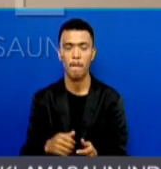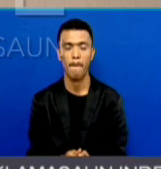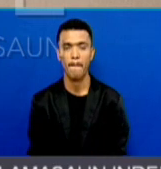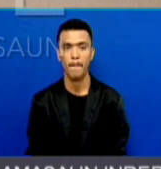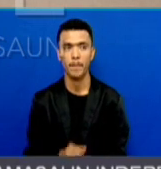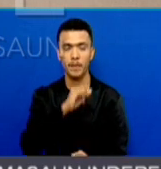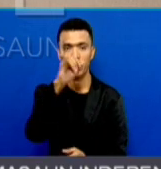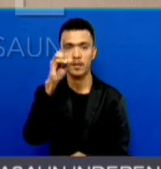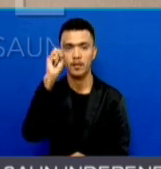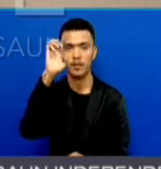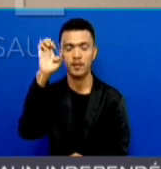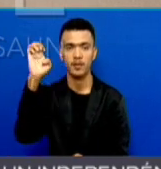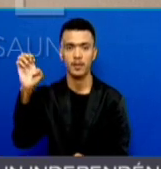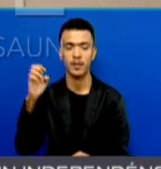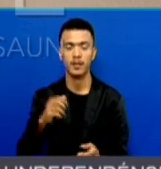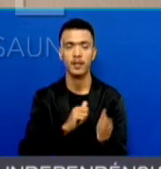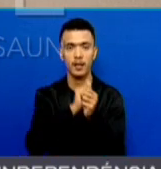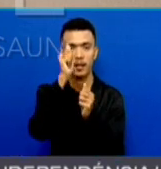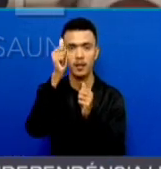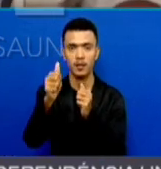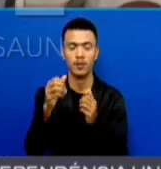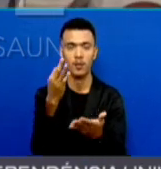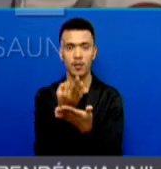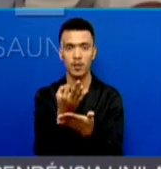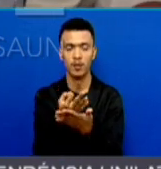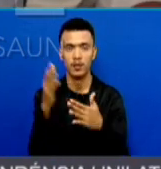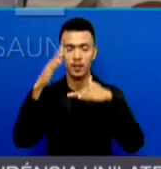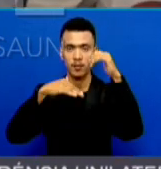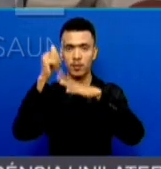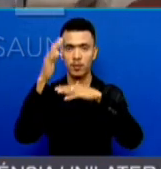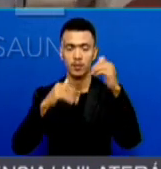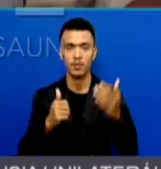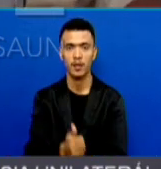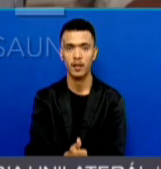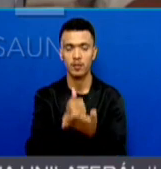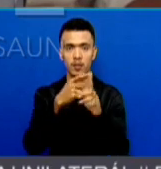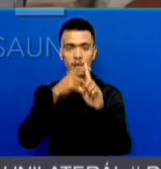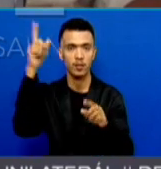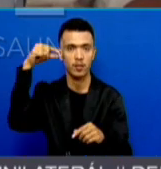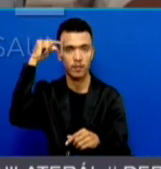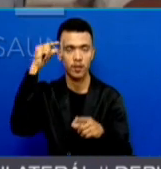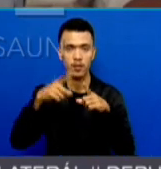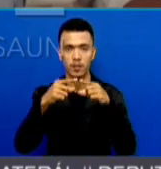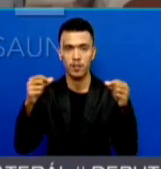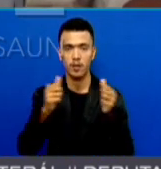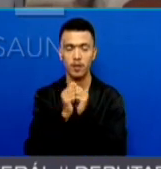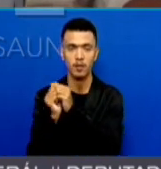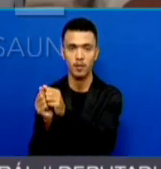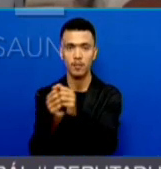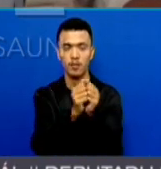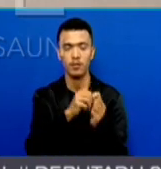Pública, José Belo Taraleu, relata total orçamento para construção e para apoio russo e governo do Japão, a muito que milhão